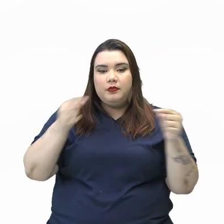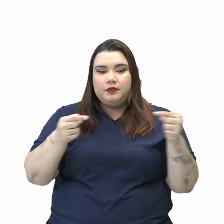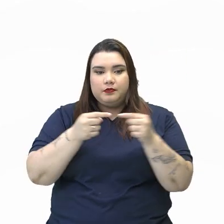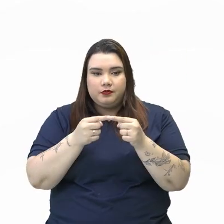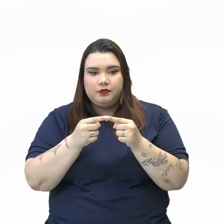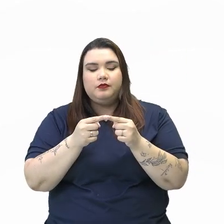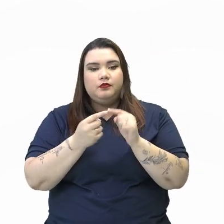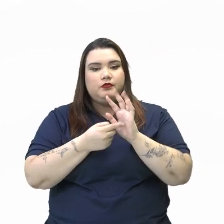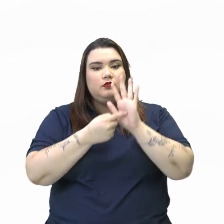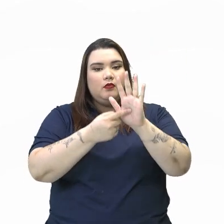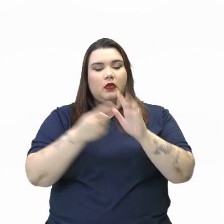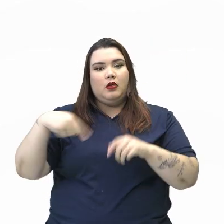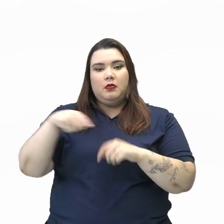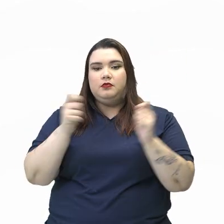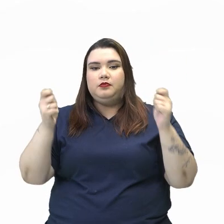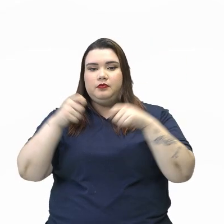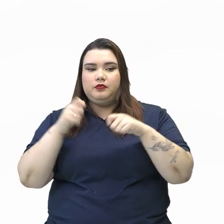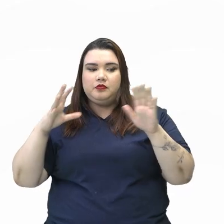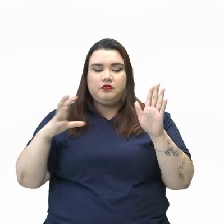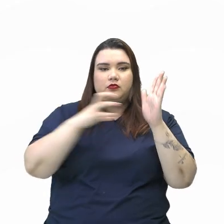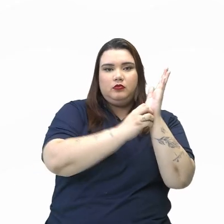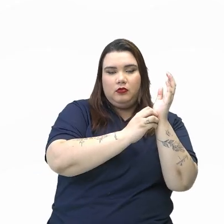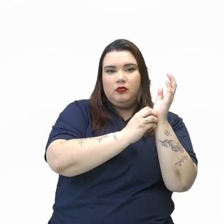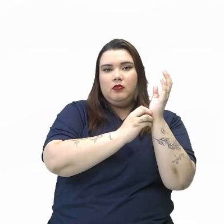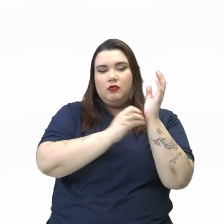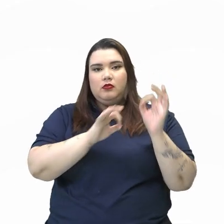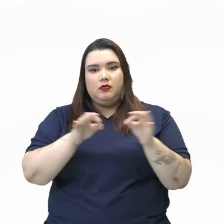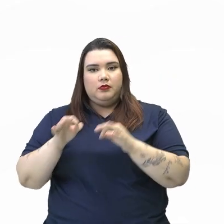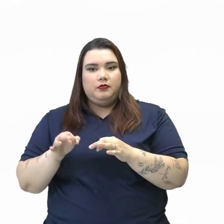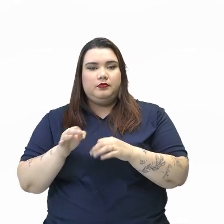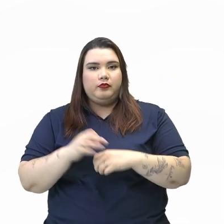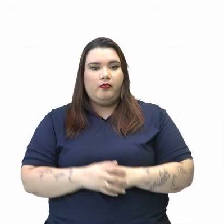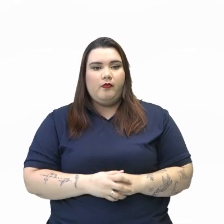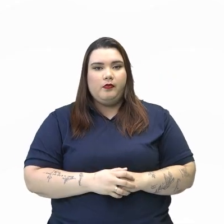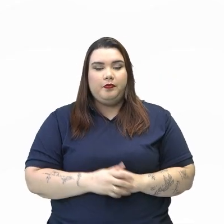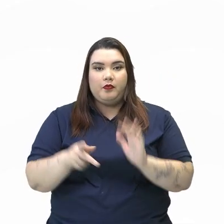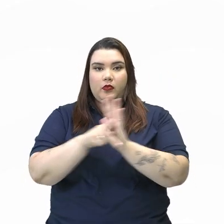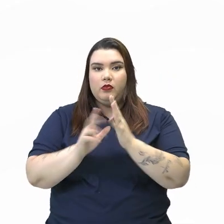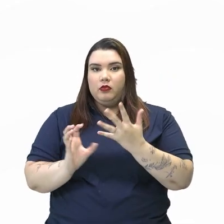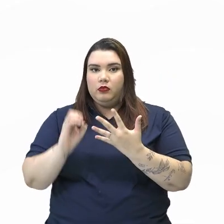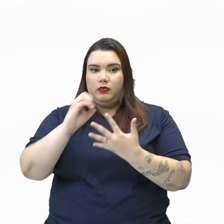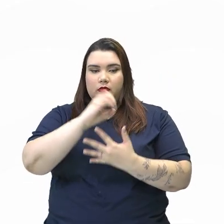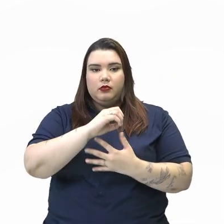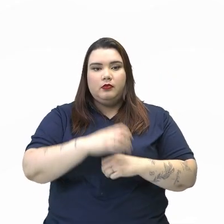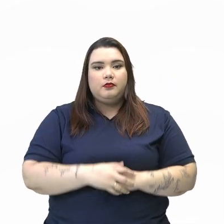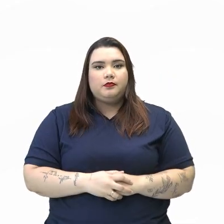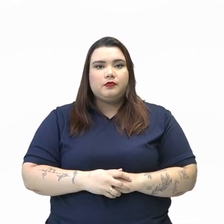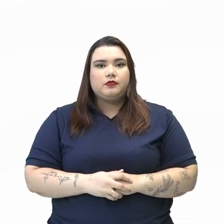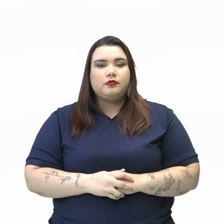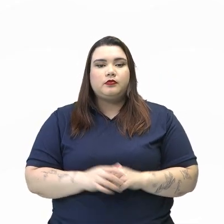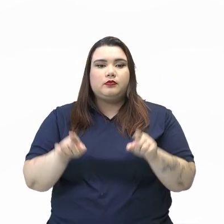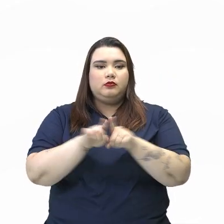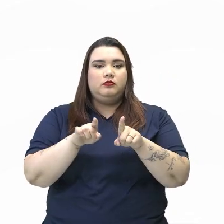ficam mais evidentes para os predadores, sendo consumidas mais por eles, dentro da sua cadeia alimentar. E tem